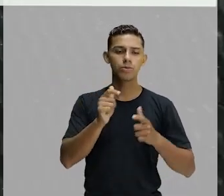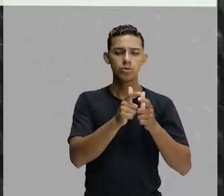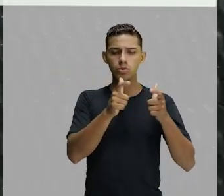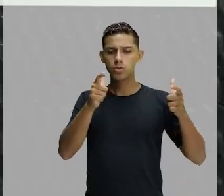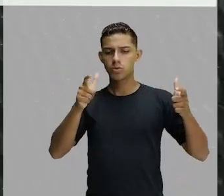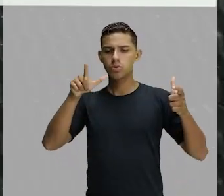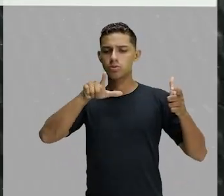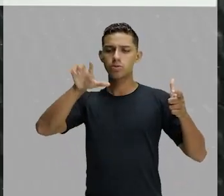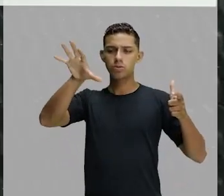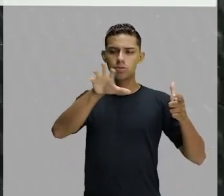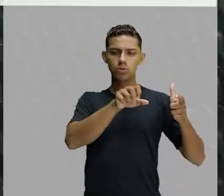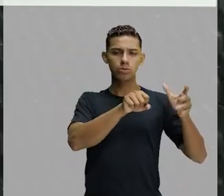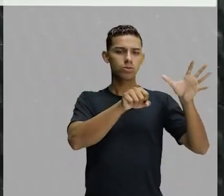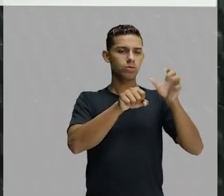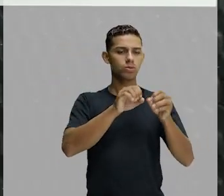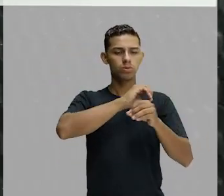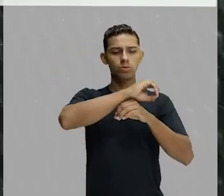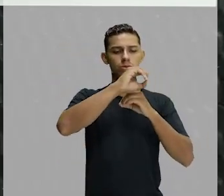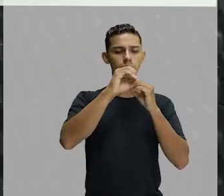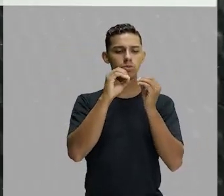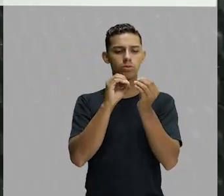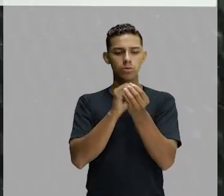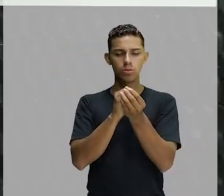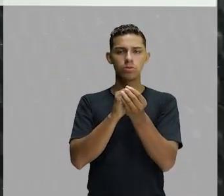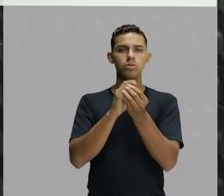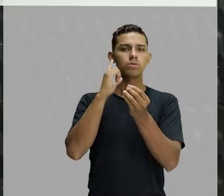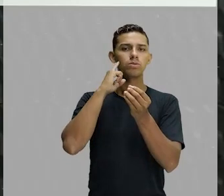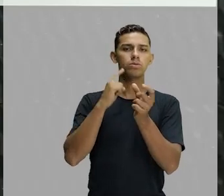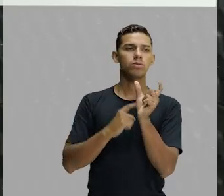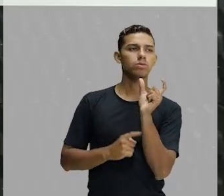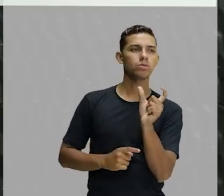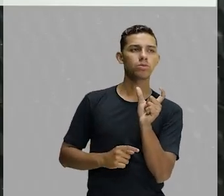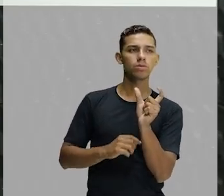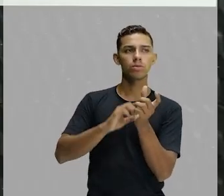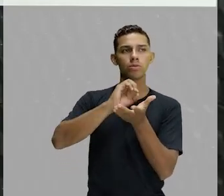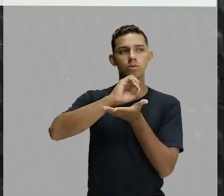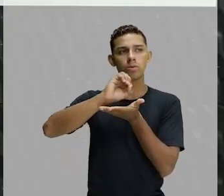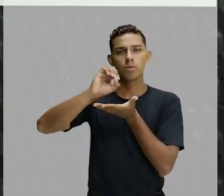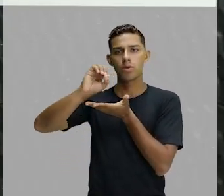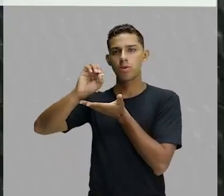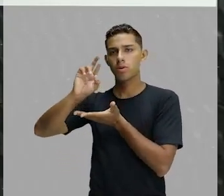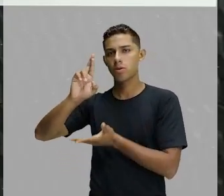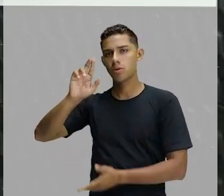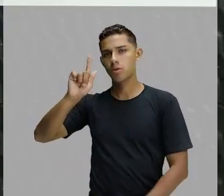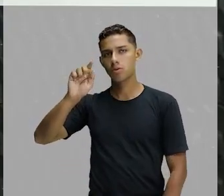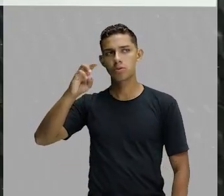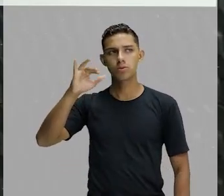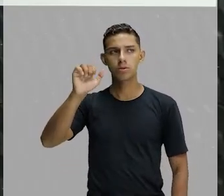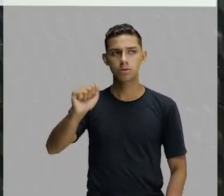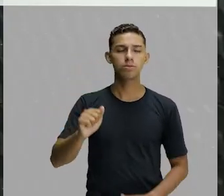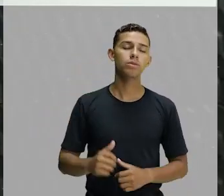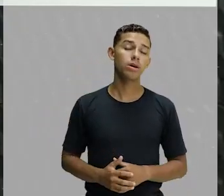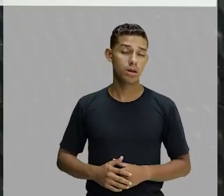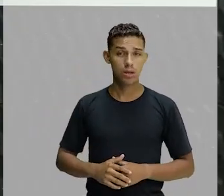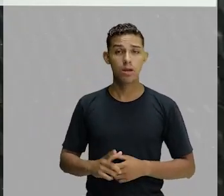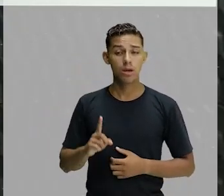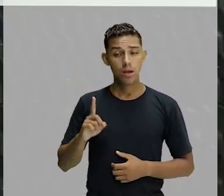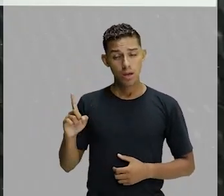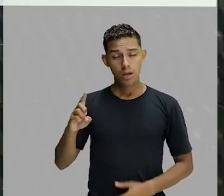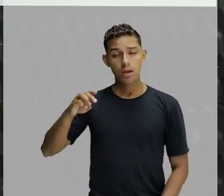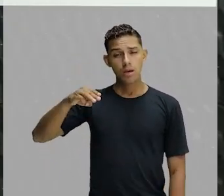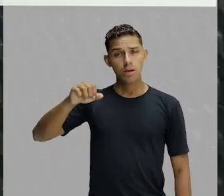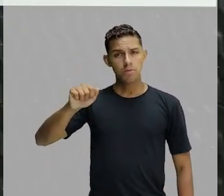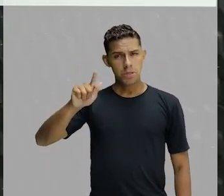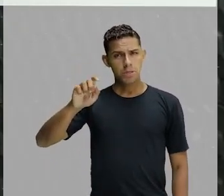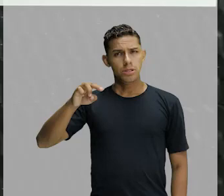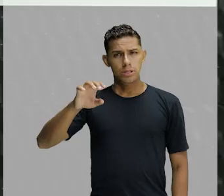macronutriente que vai estar fazendo parte de molécula orgânica? Eu posso citar aqui o magnésio. O magnésio ele é muito importante para